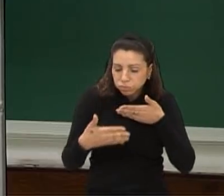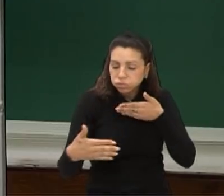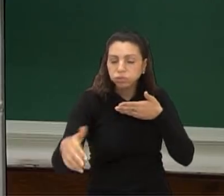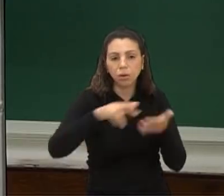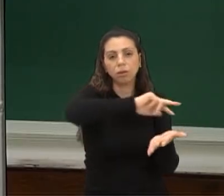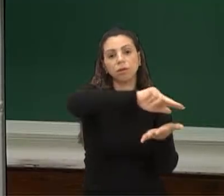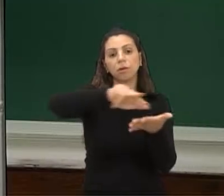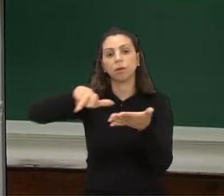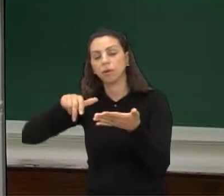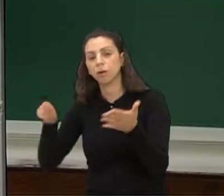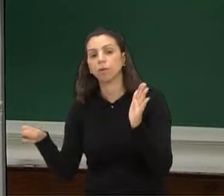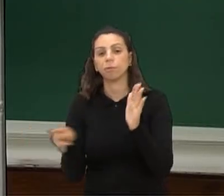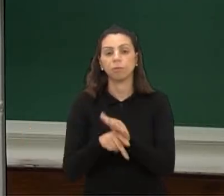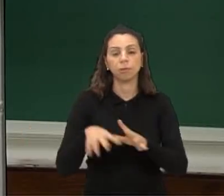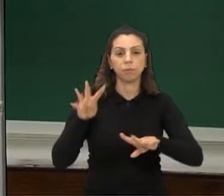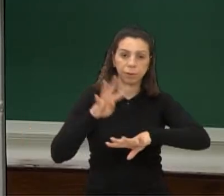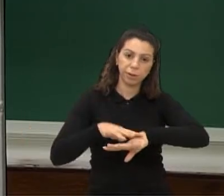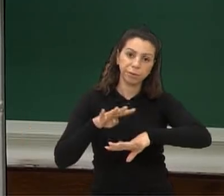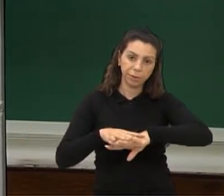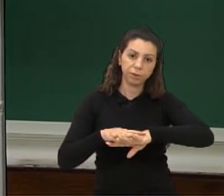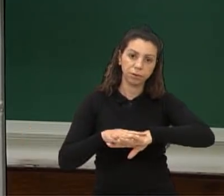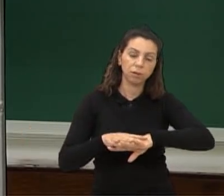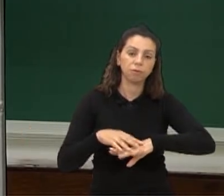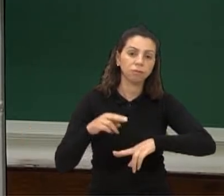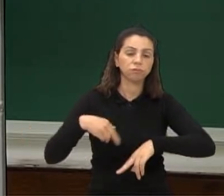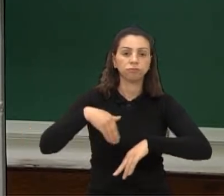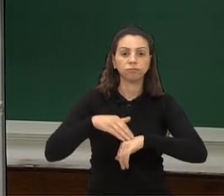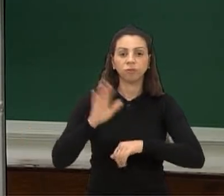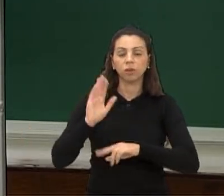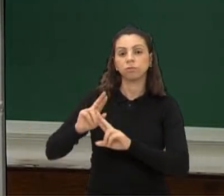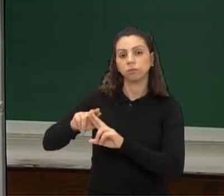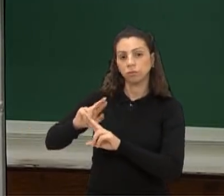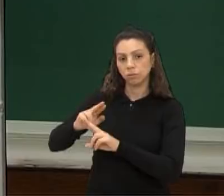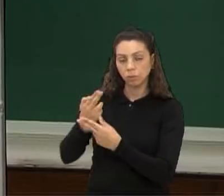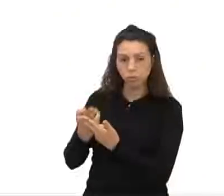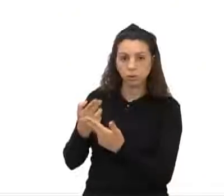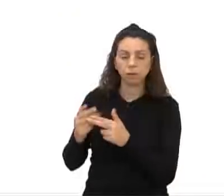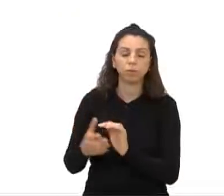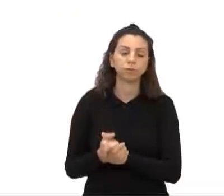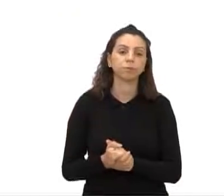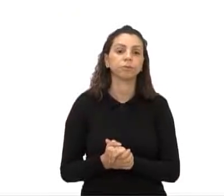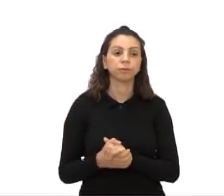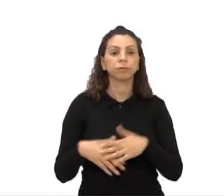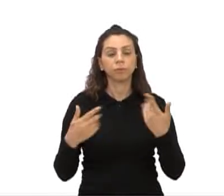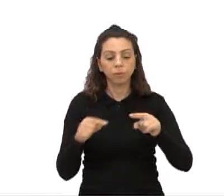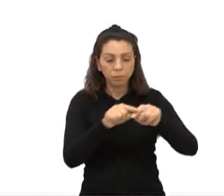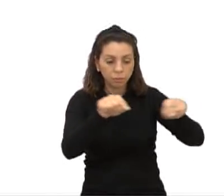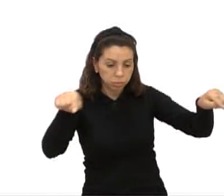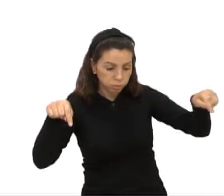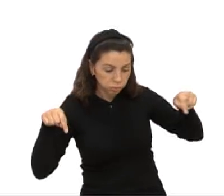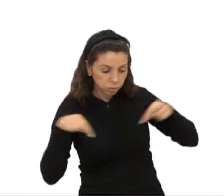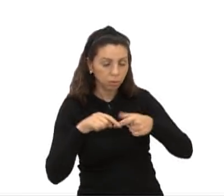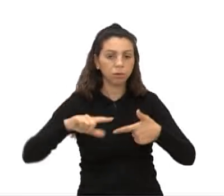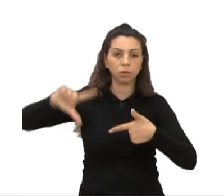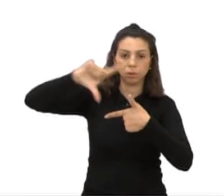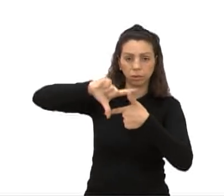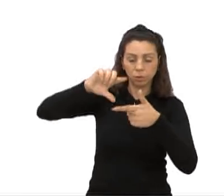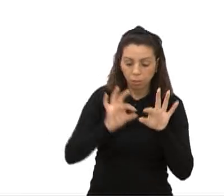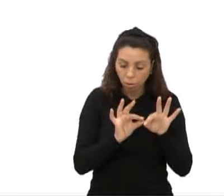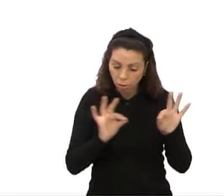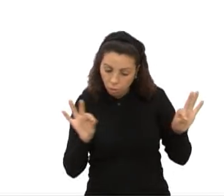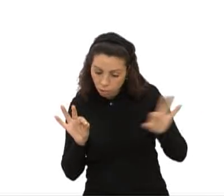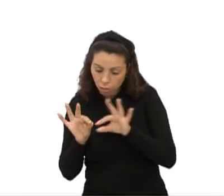ele envolve um pouquinho de geometria. Por isso, é importante vocês aprenderem muito bem as equações, porque é um